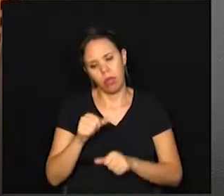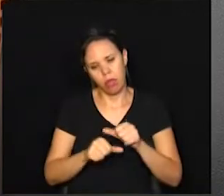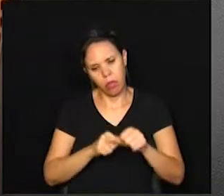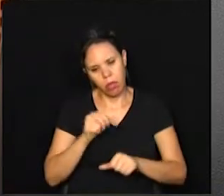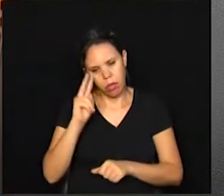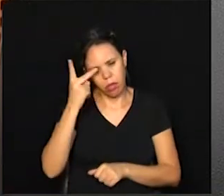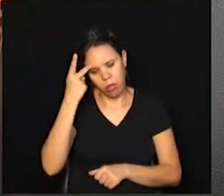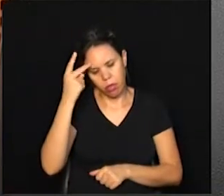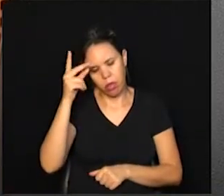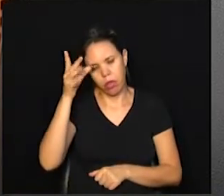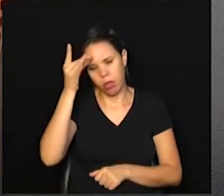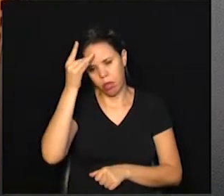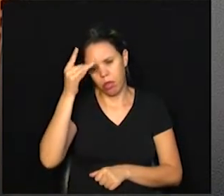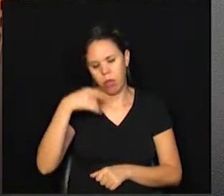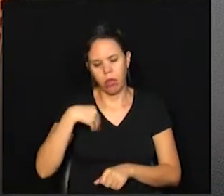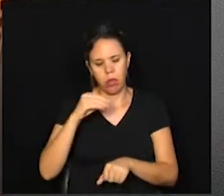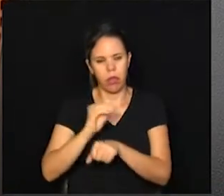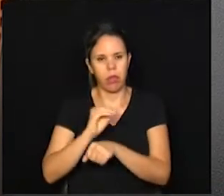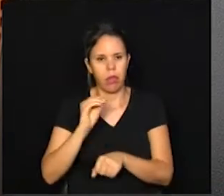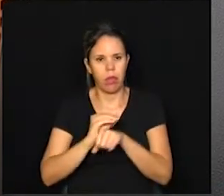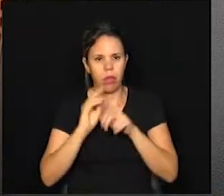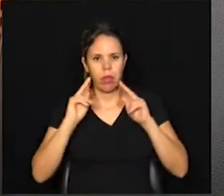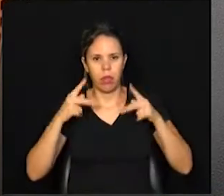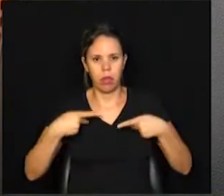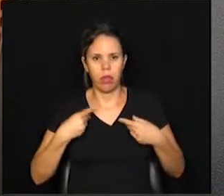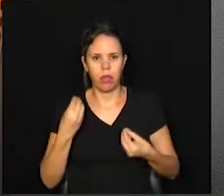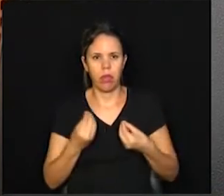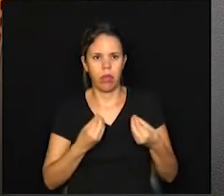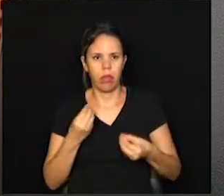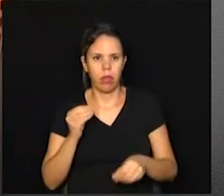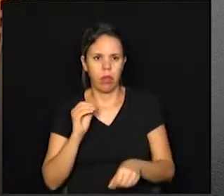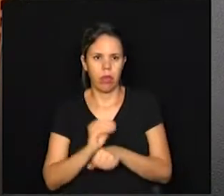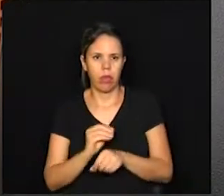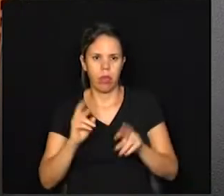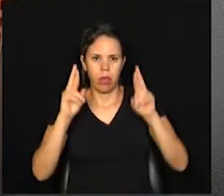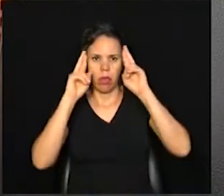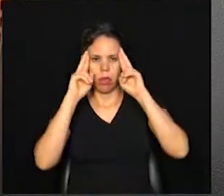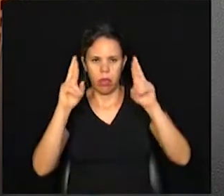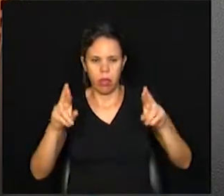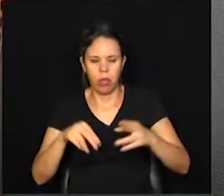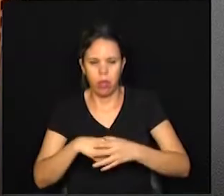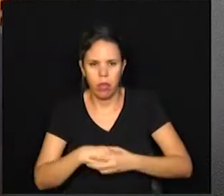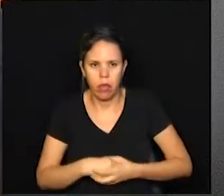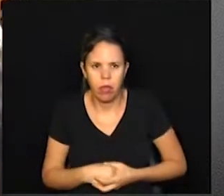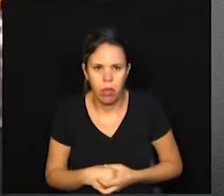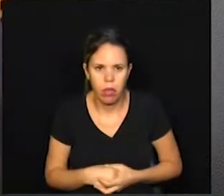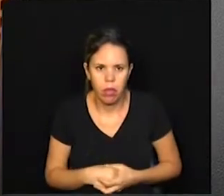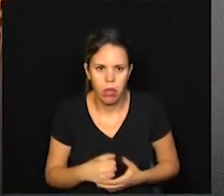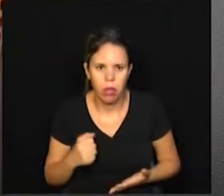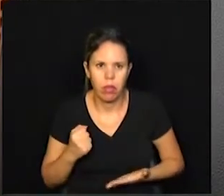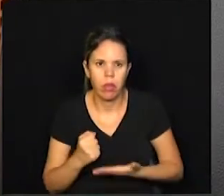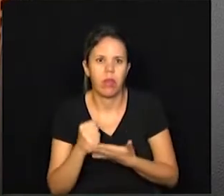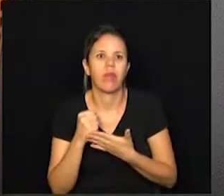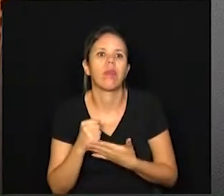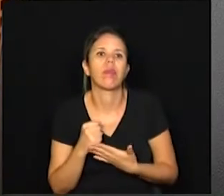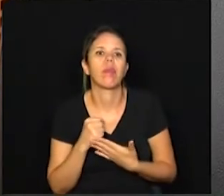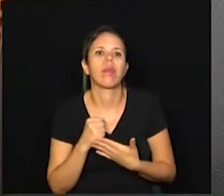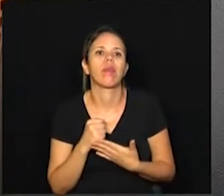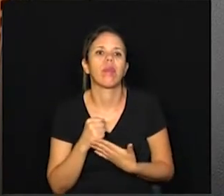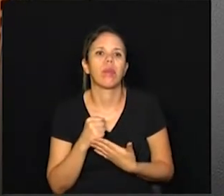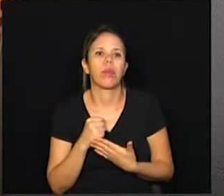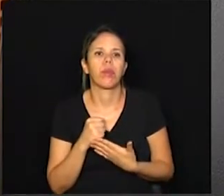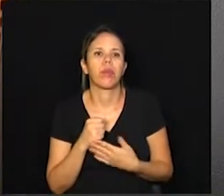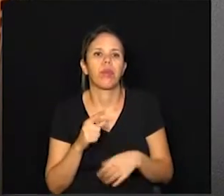que proteger a nossa humanidade. E como eu protejo? Respeitando, ajudando. E,